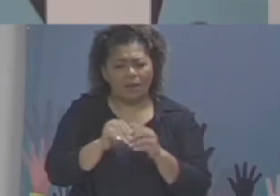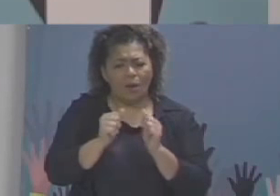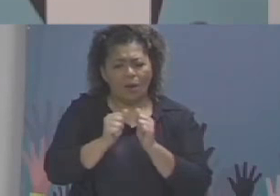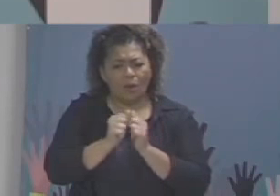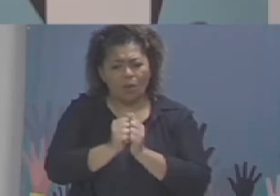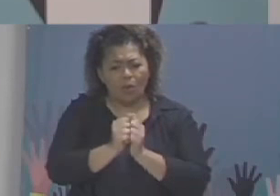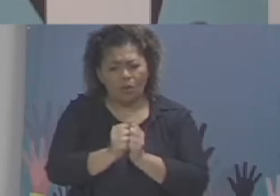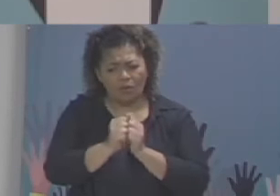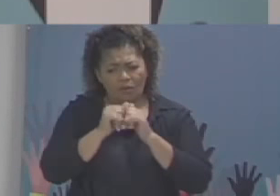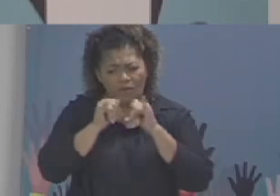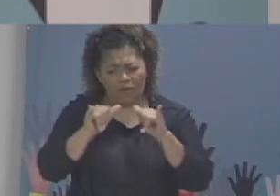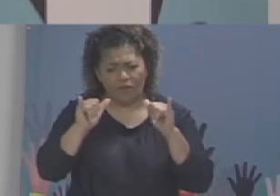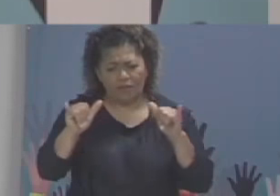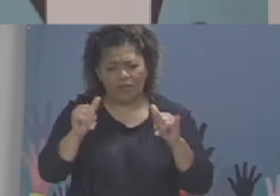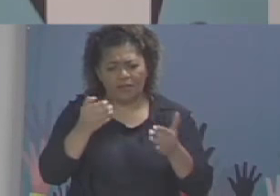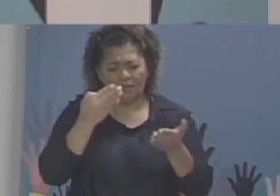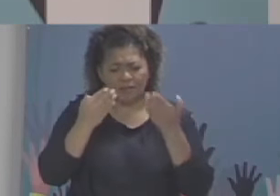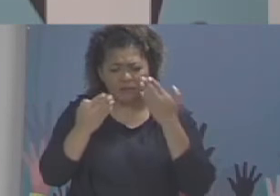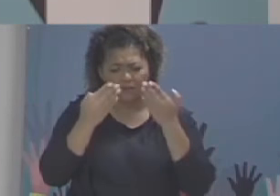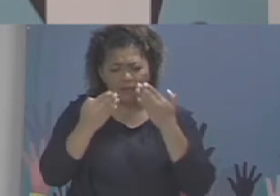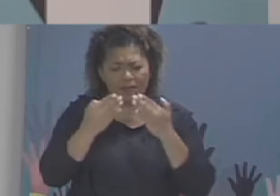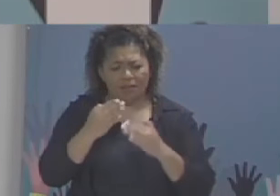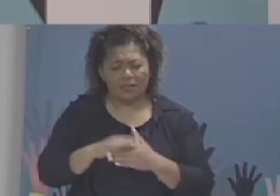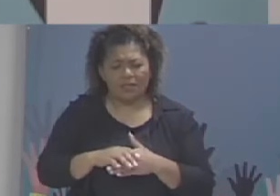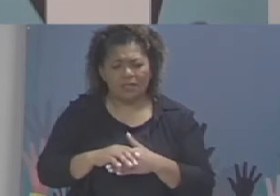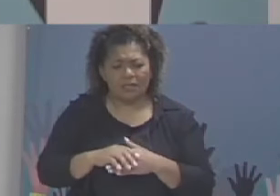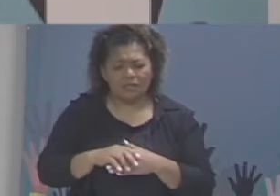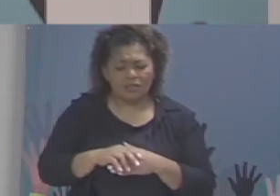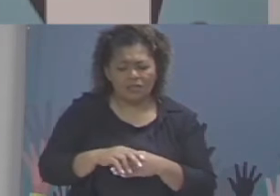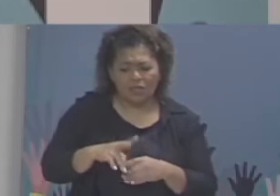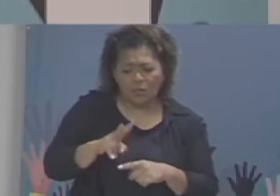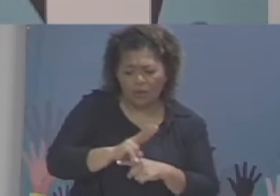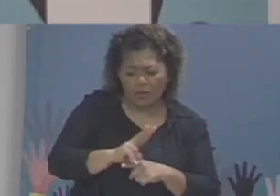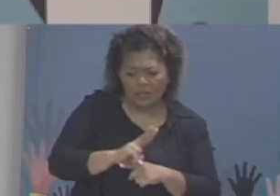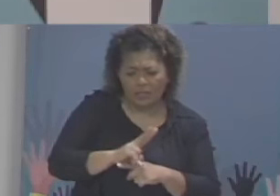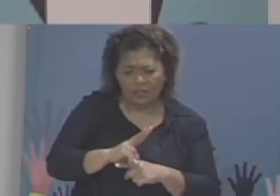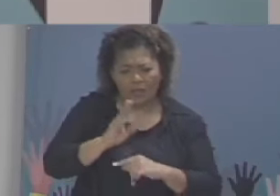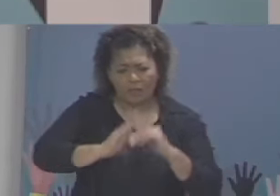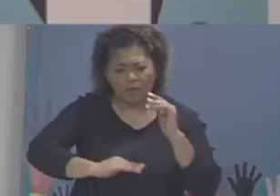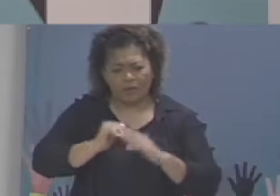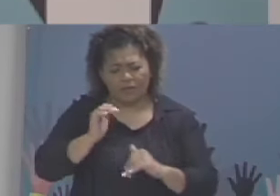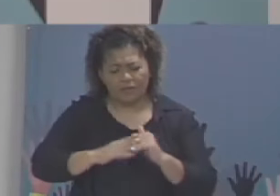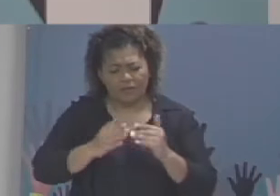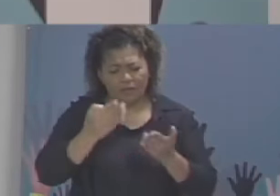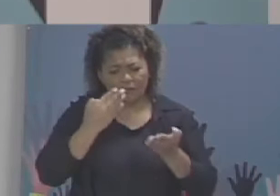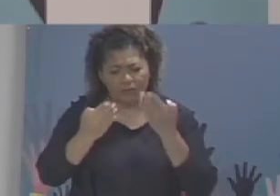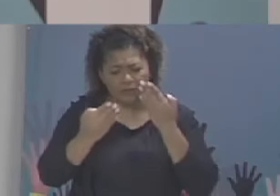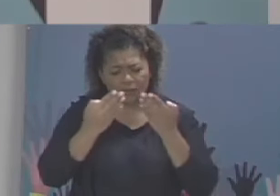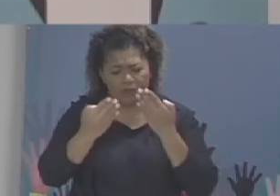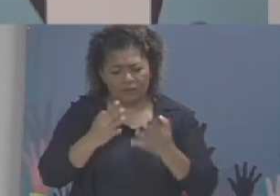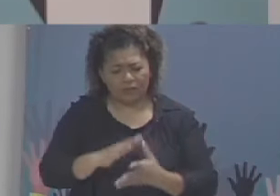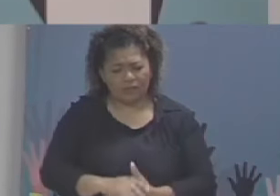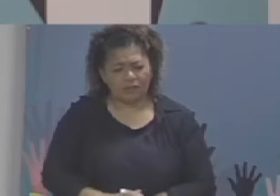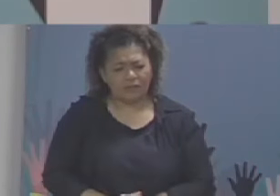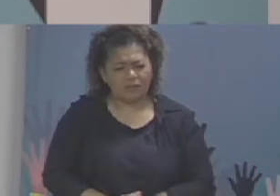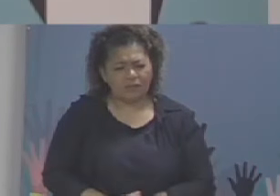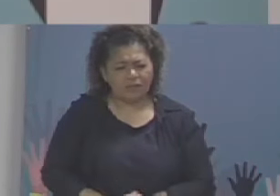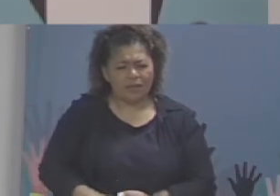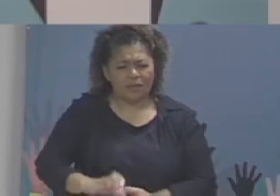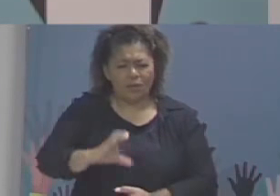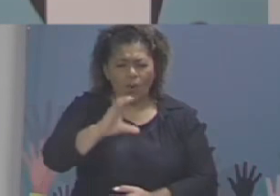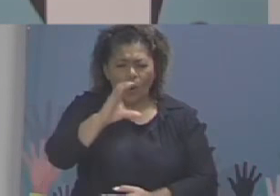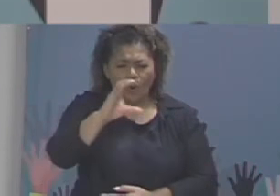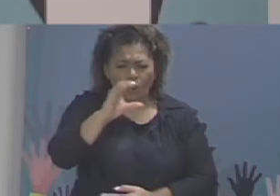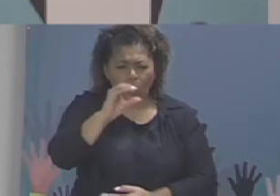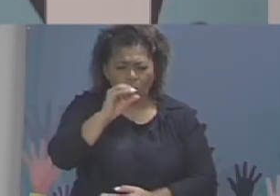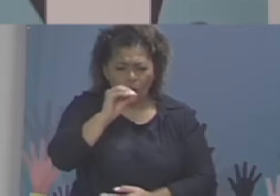da psicologia, na prática de orientação profissional de carreira e psicologia, chamada de coaching? Carlos